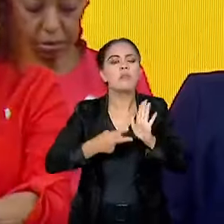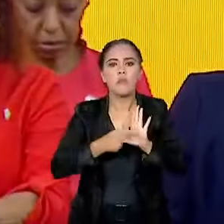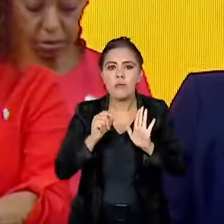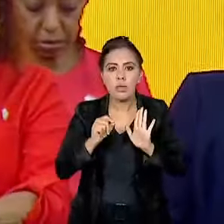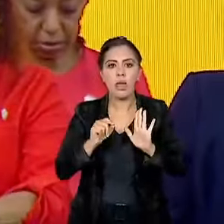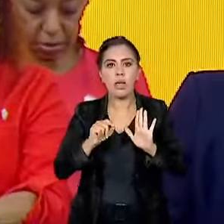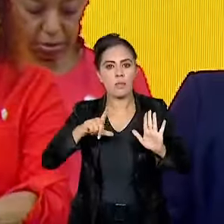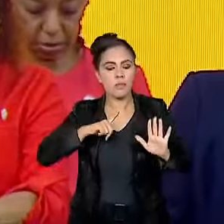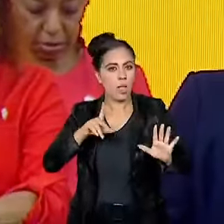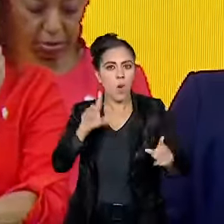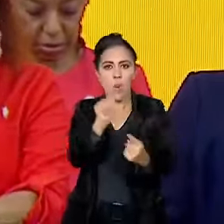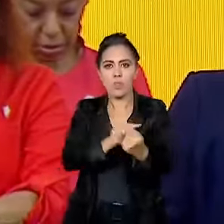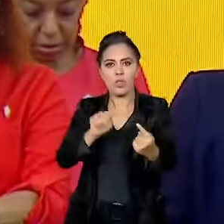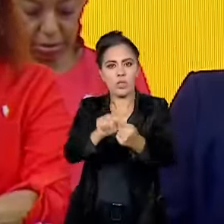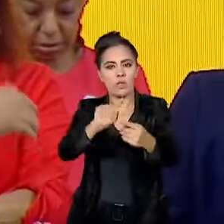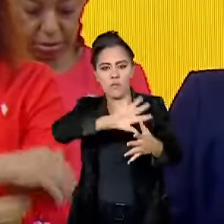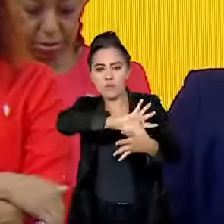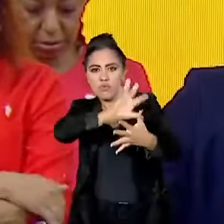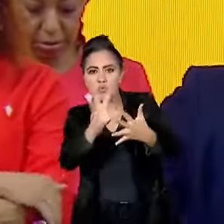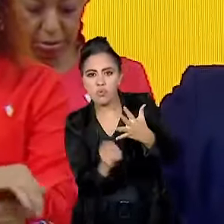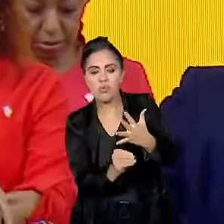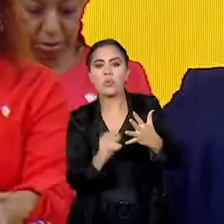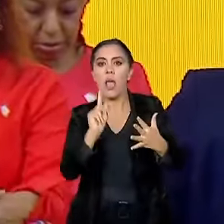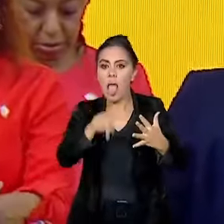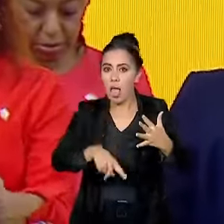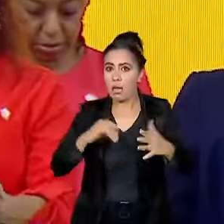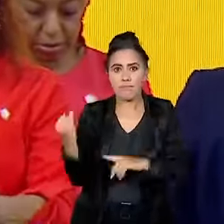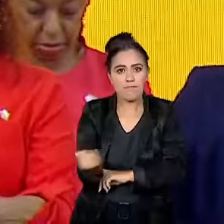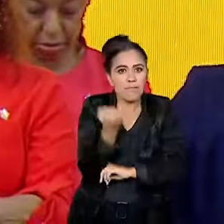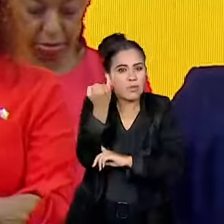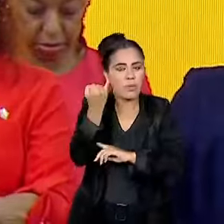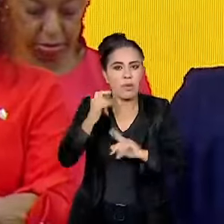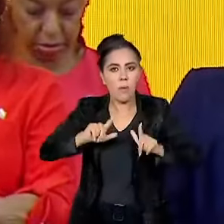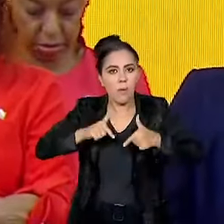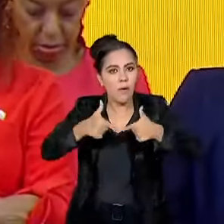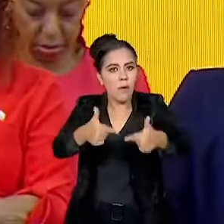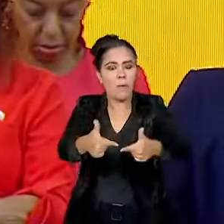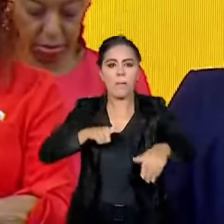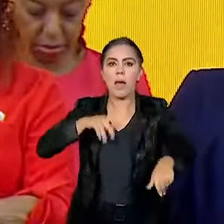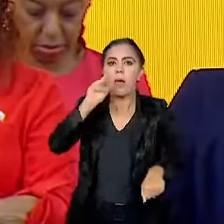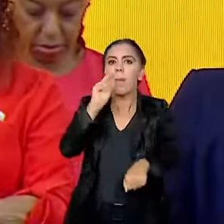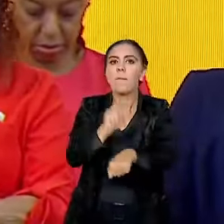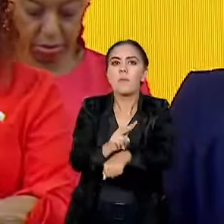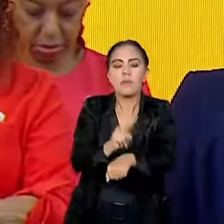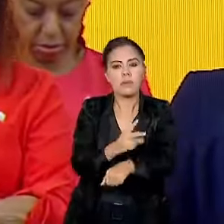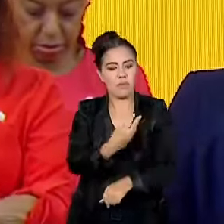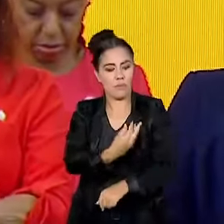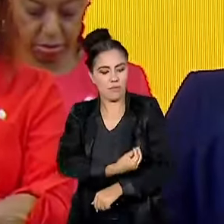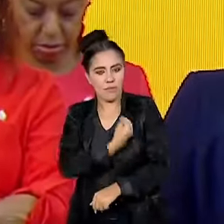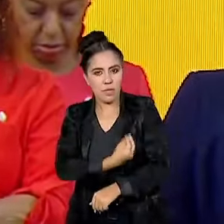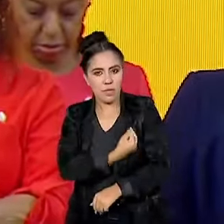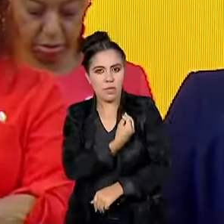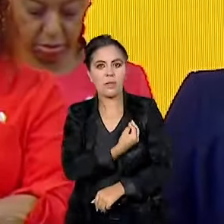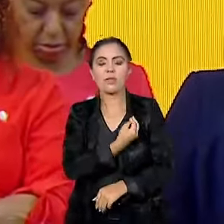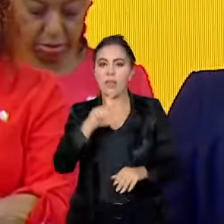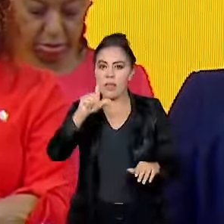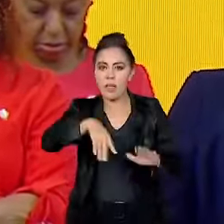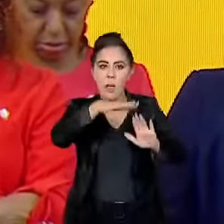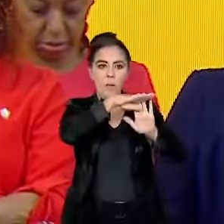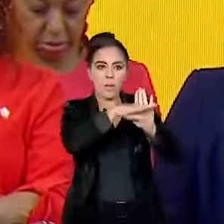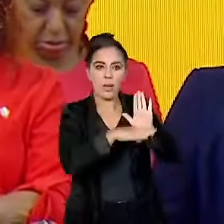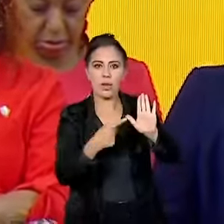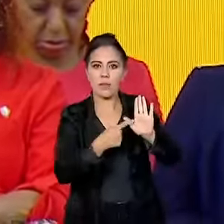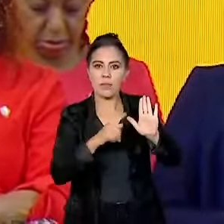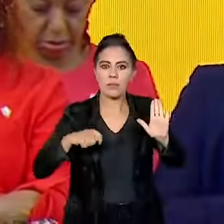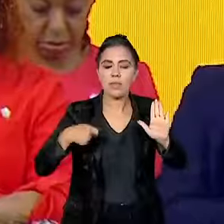todos esses objetivos. São ações essenciais para a proteção da vida, a exemplo do programa das